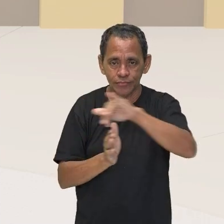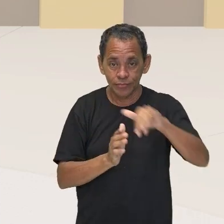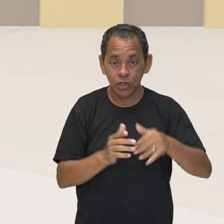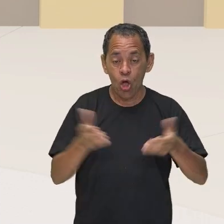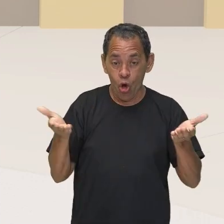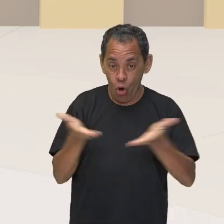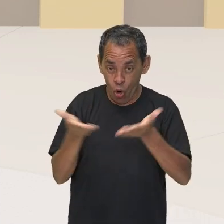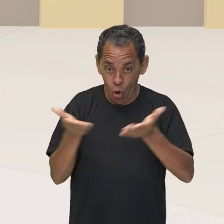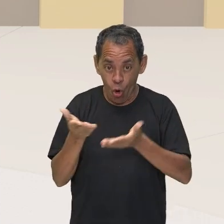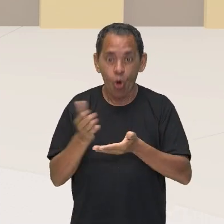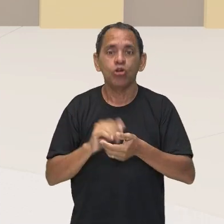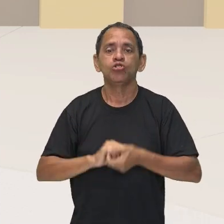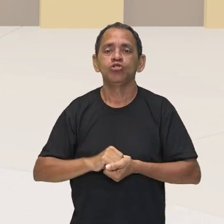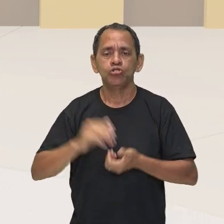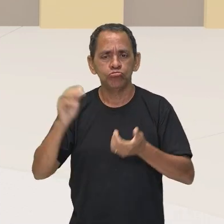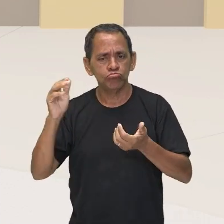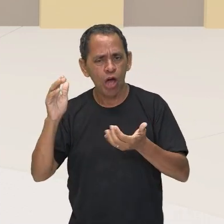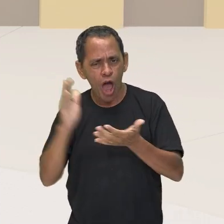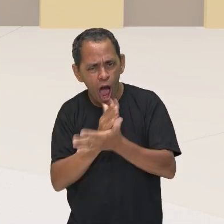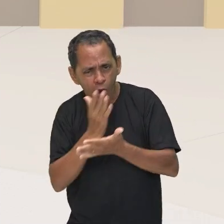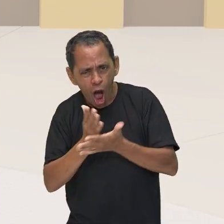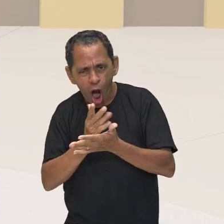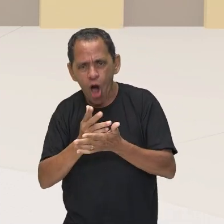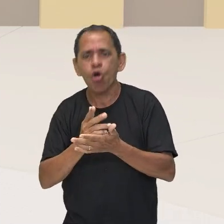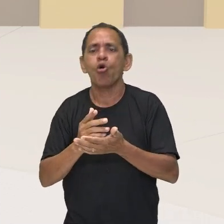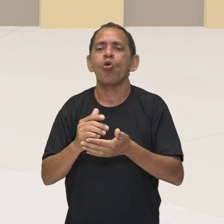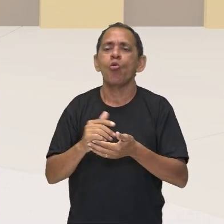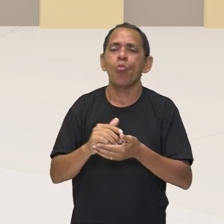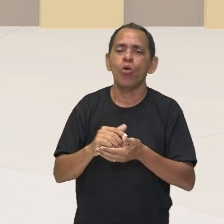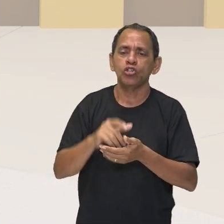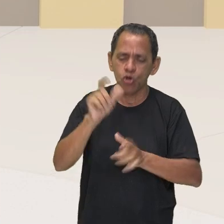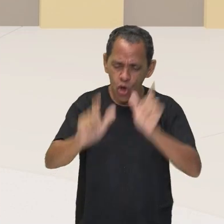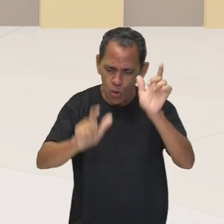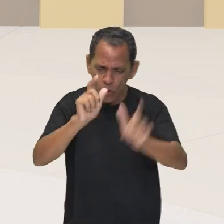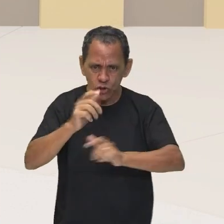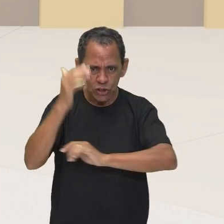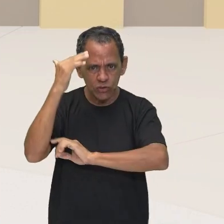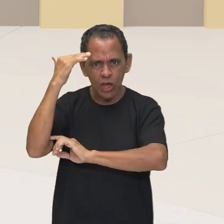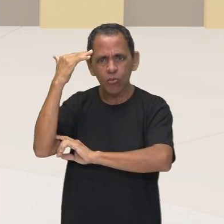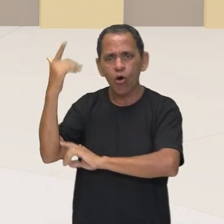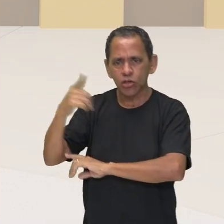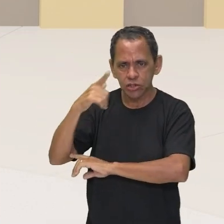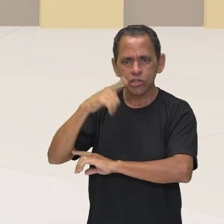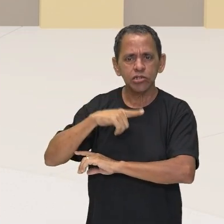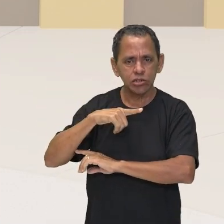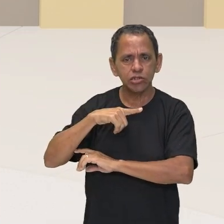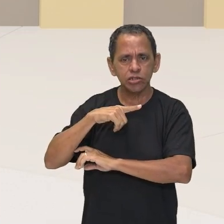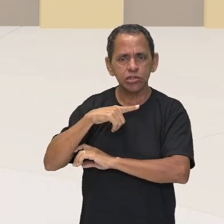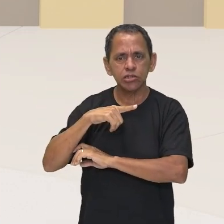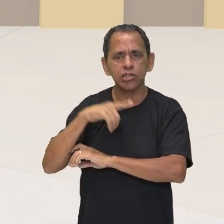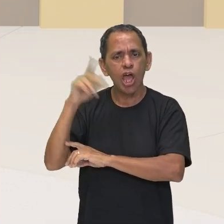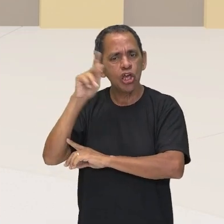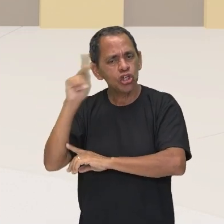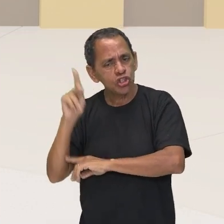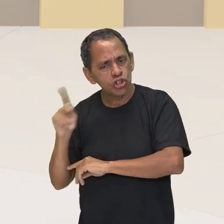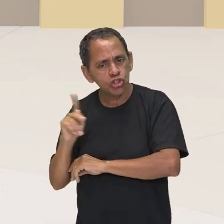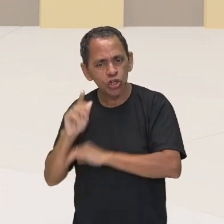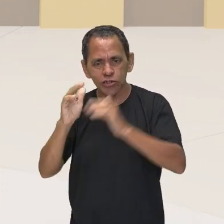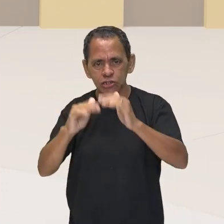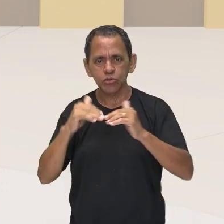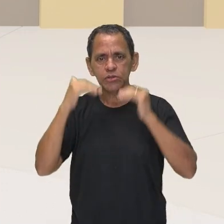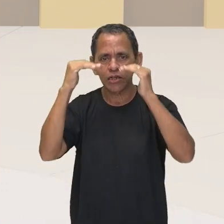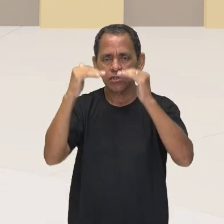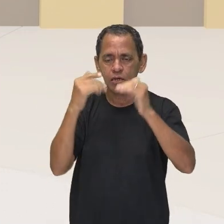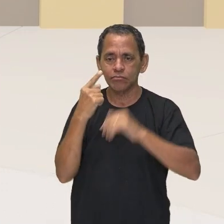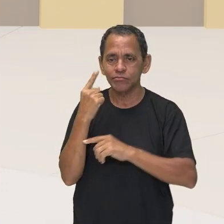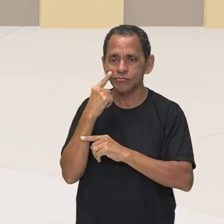conhecer algumas personalidades que têm belas histórias de superação. Vamos iniciar com a Sônia